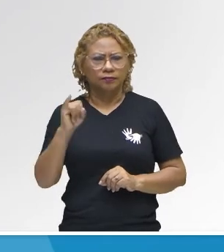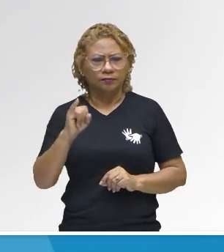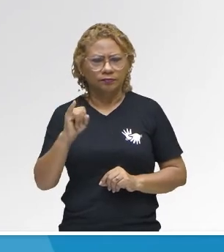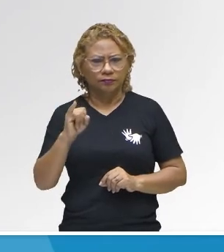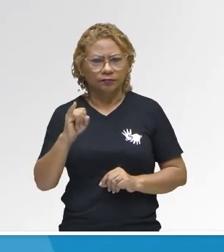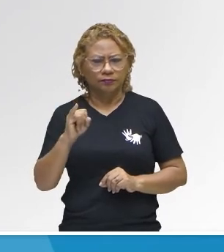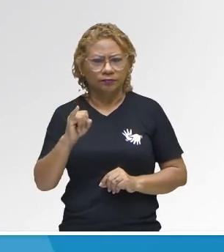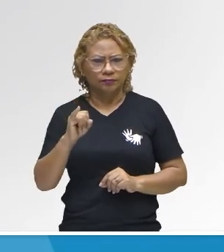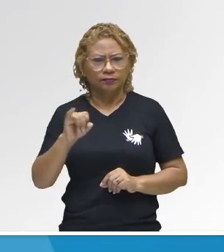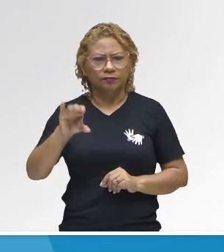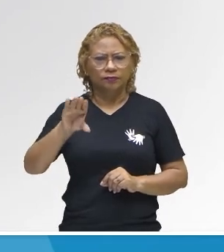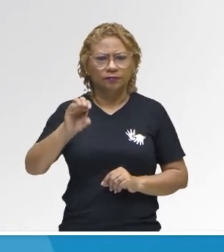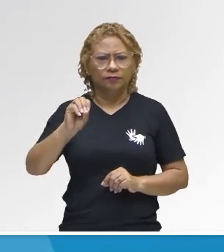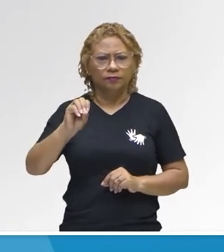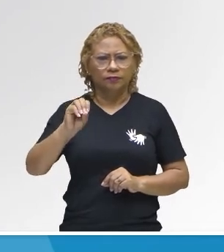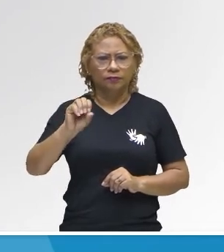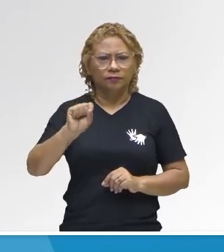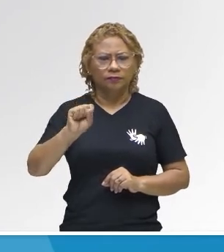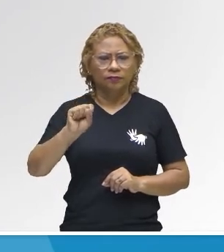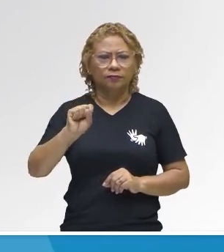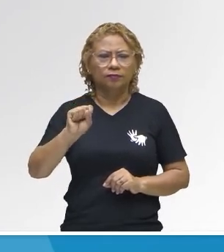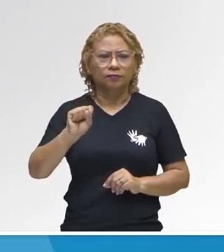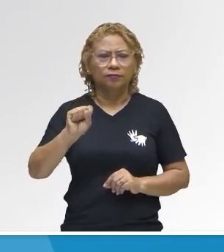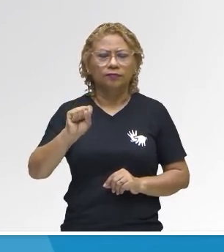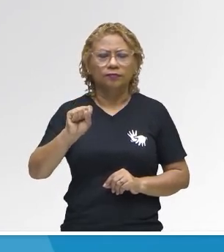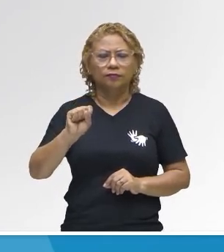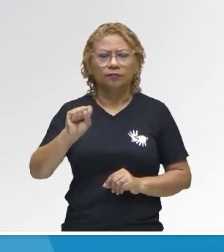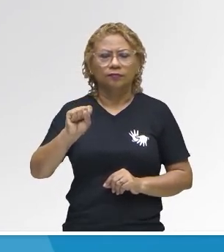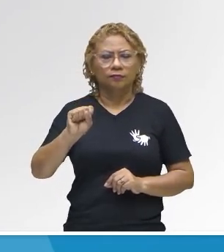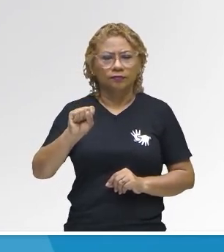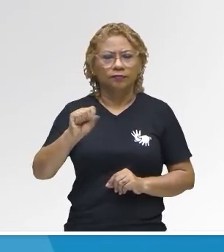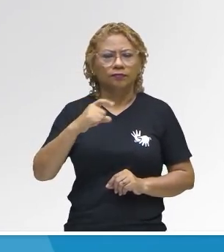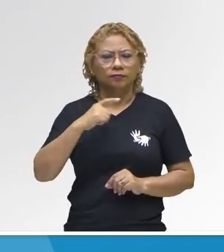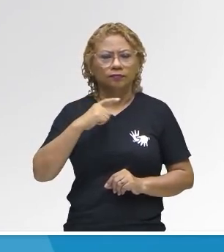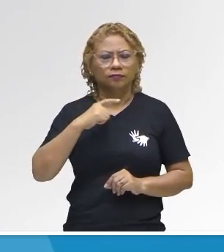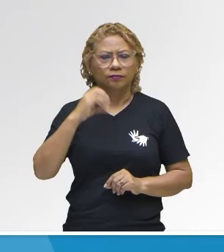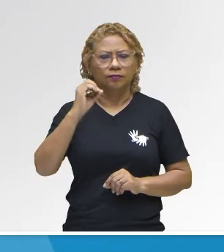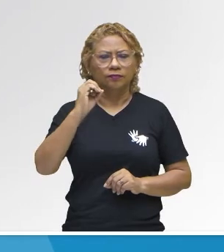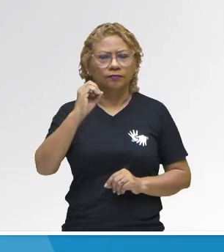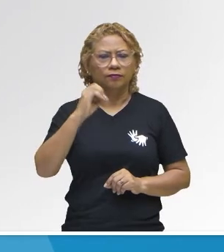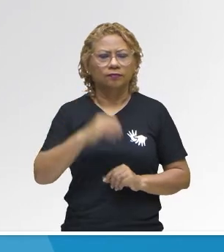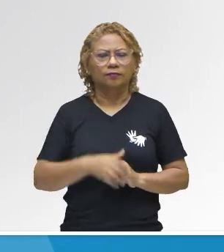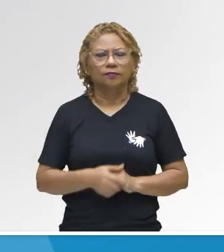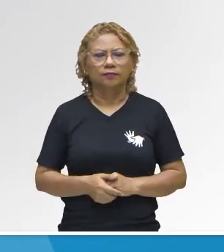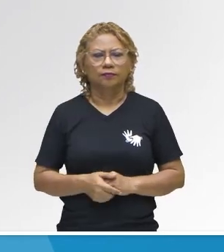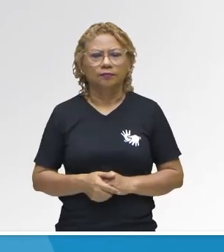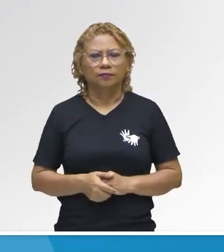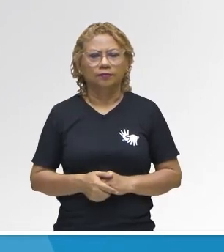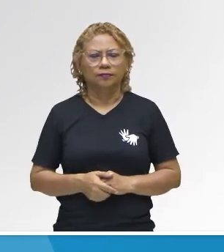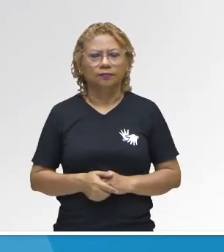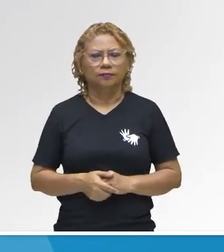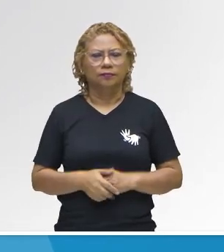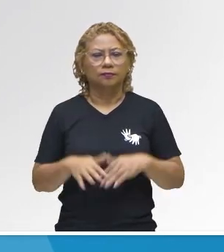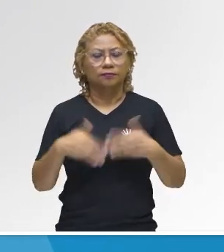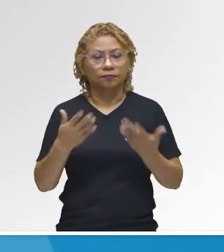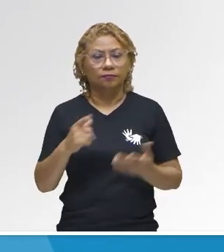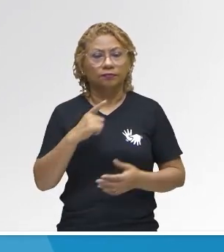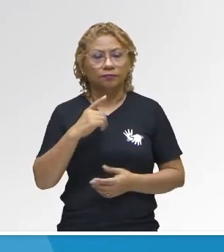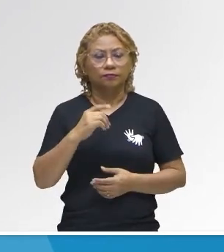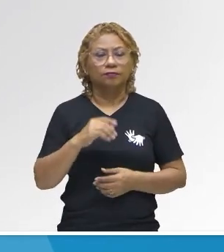fosse igual a zero? A gente sabe que quando a gente tem uma divisão em que o denominador é igual a